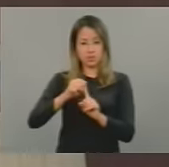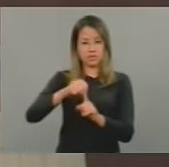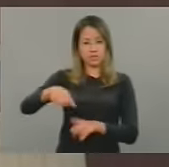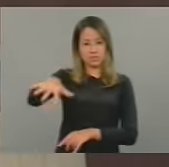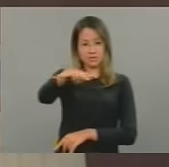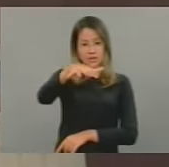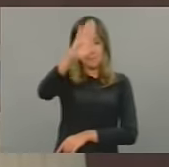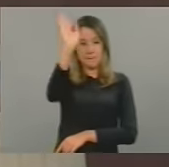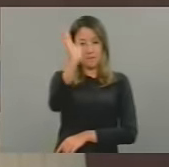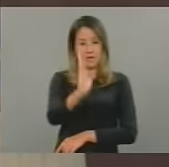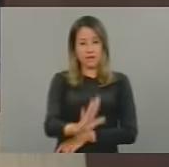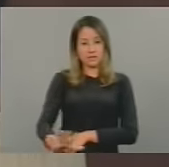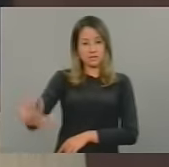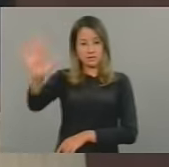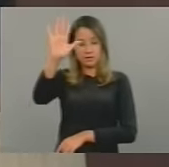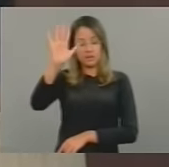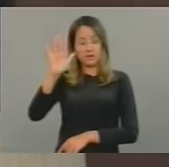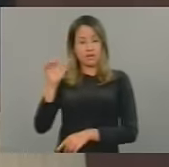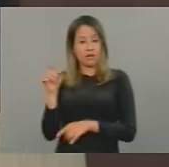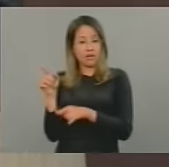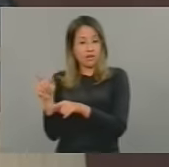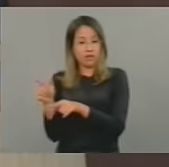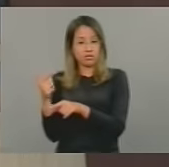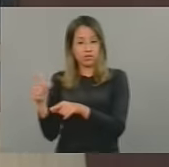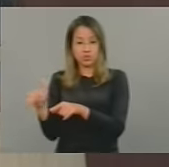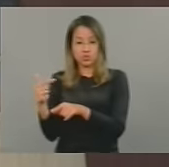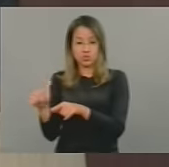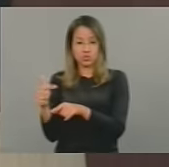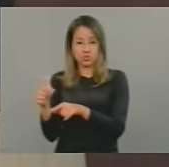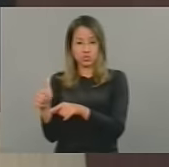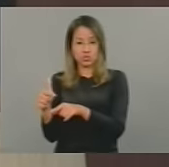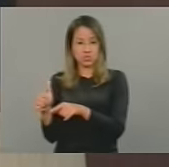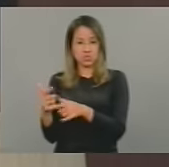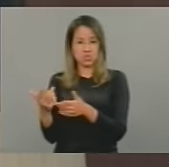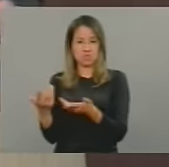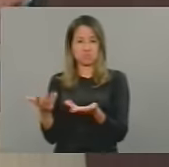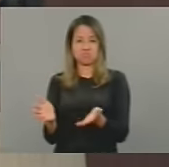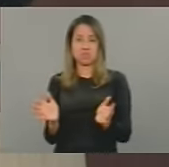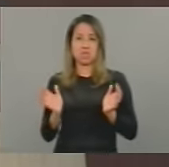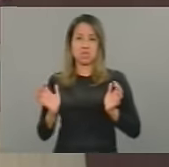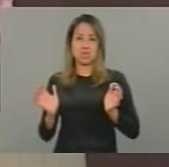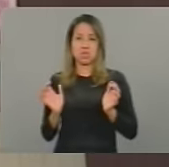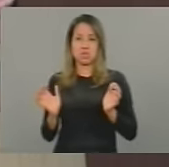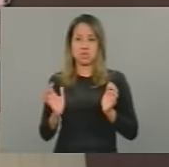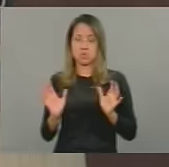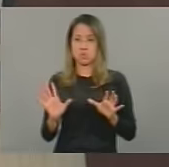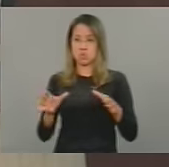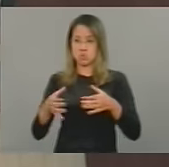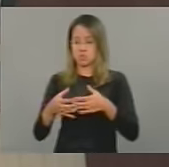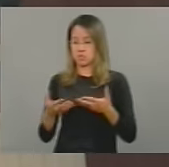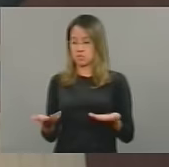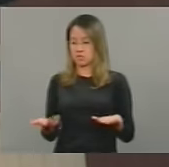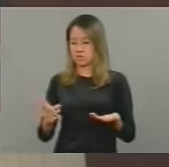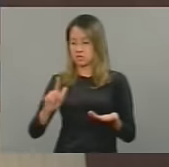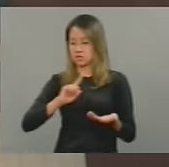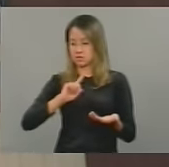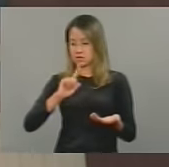lá não havia latifundiários. Há setores médios, urbanos, que servem